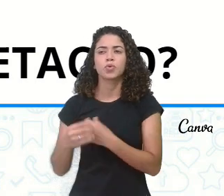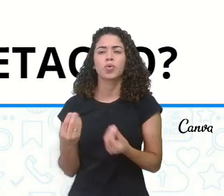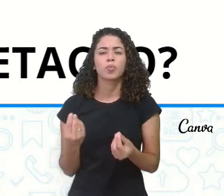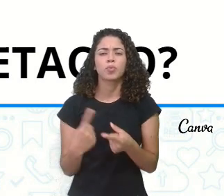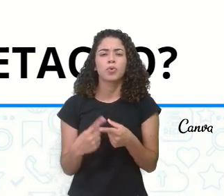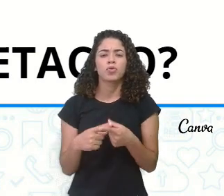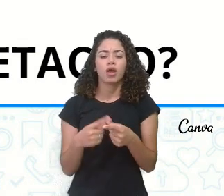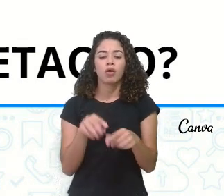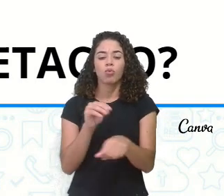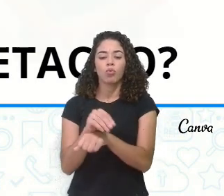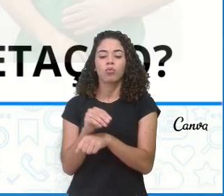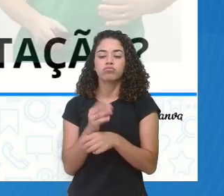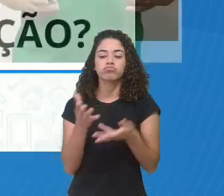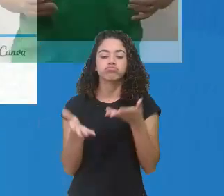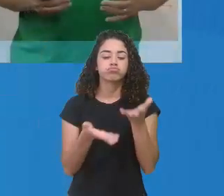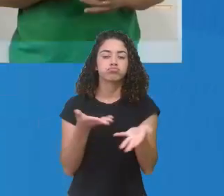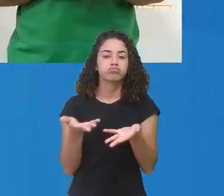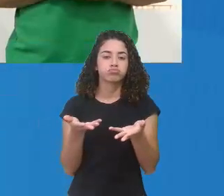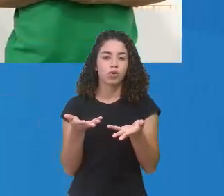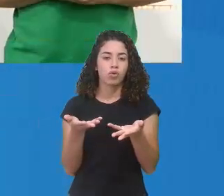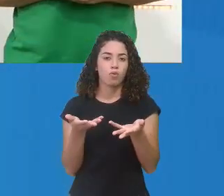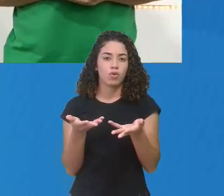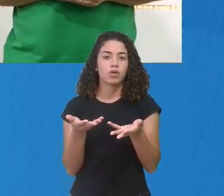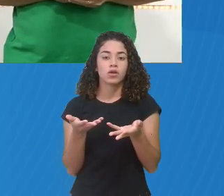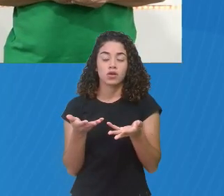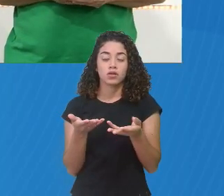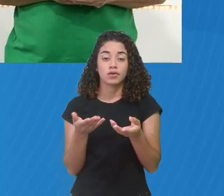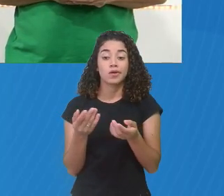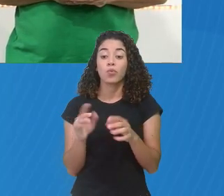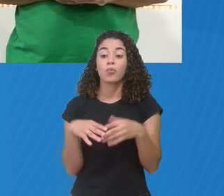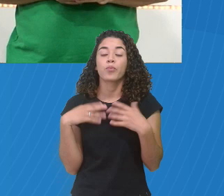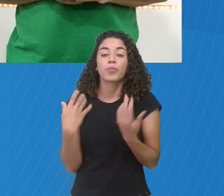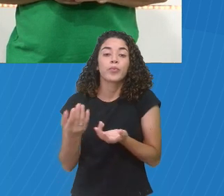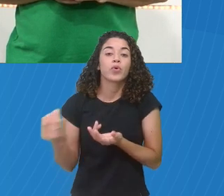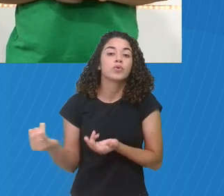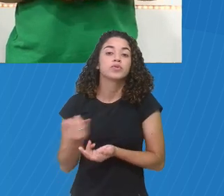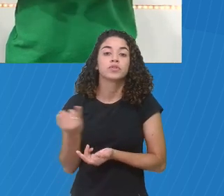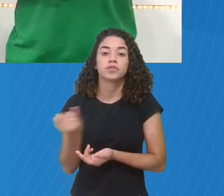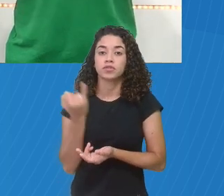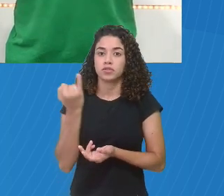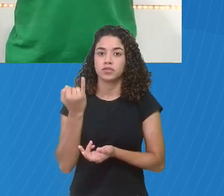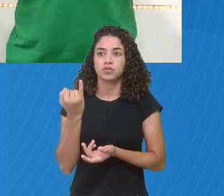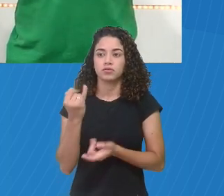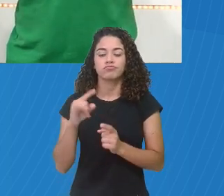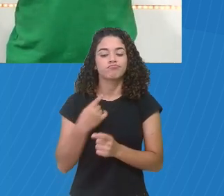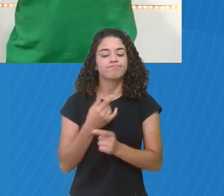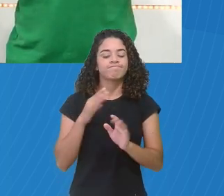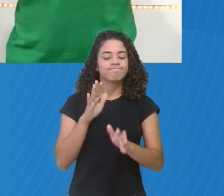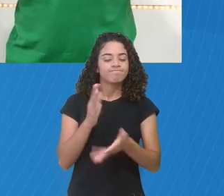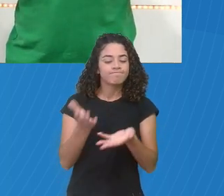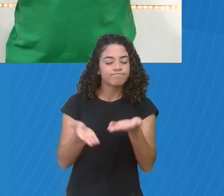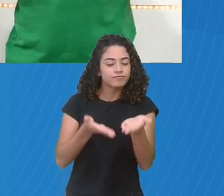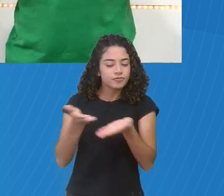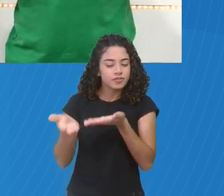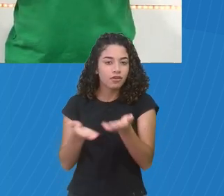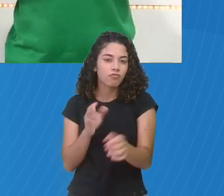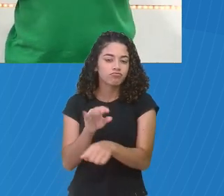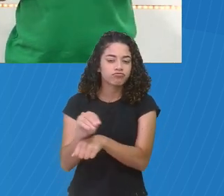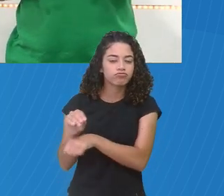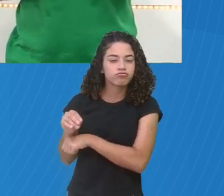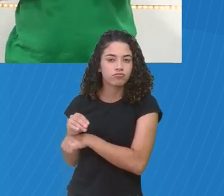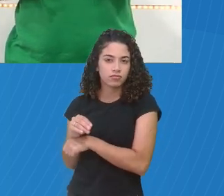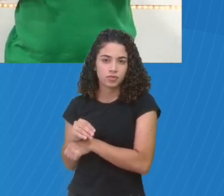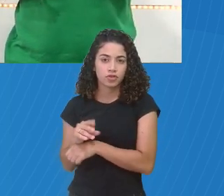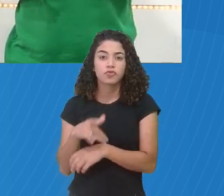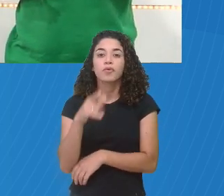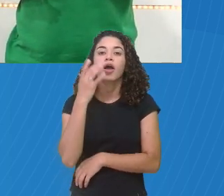a vegetação? Que importância tem em a gente cuidar dessa vegetação? O que é que você